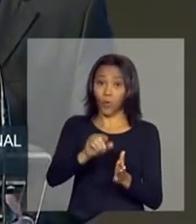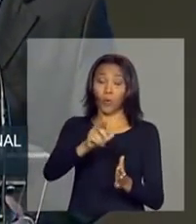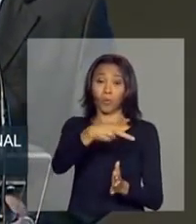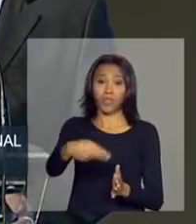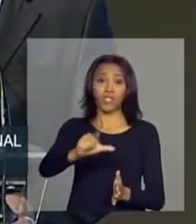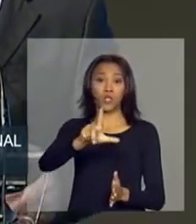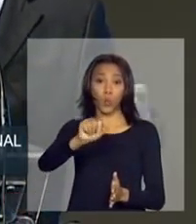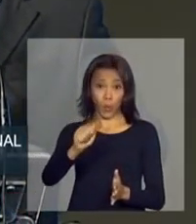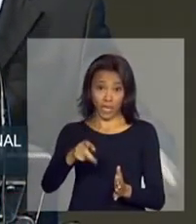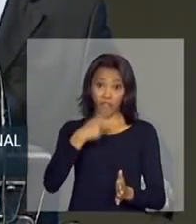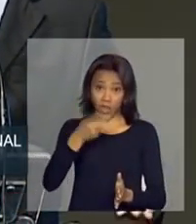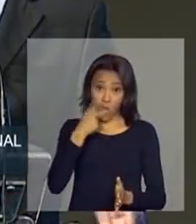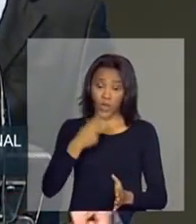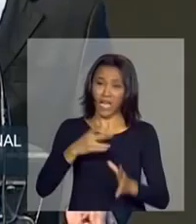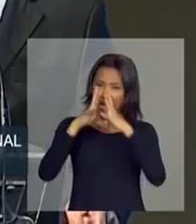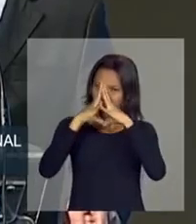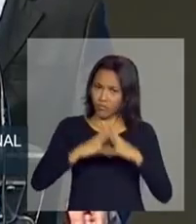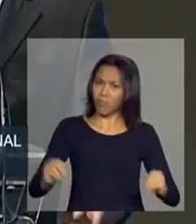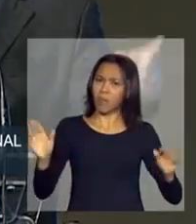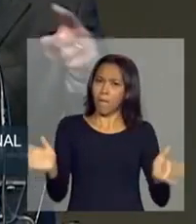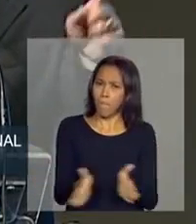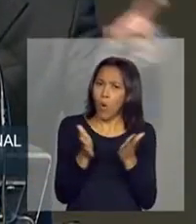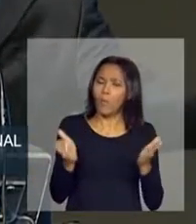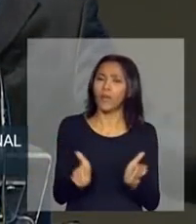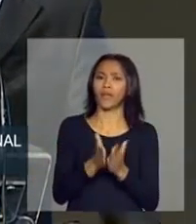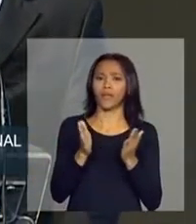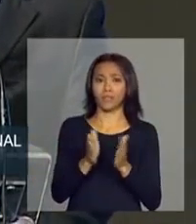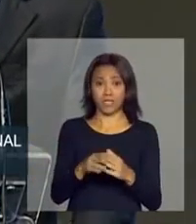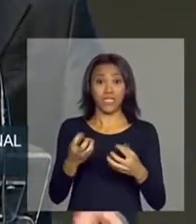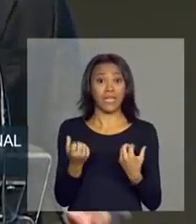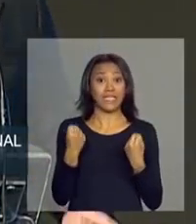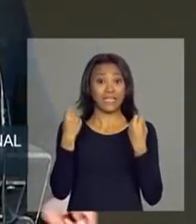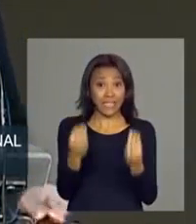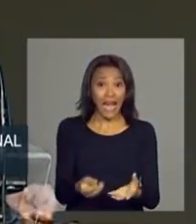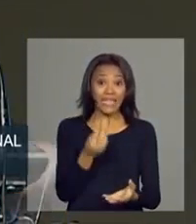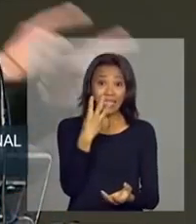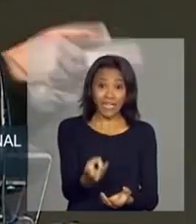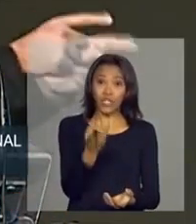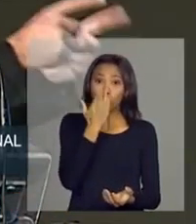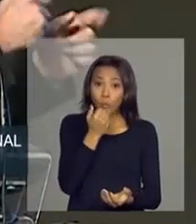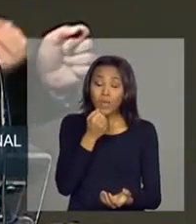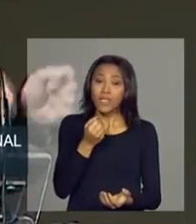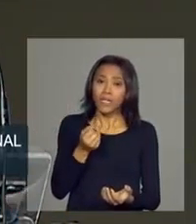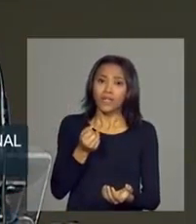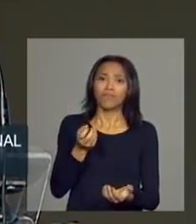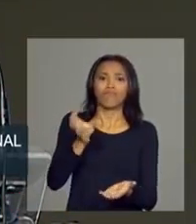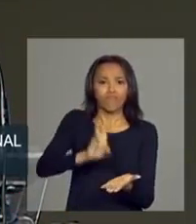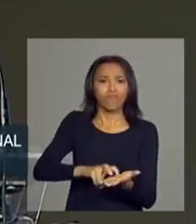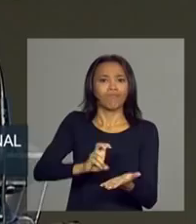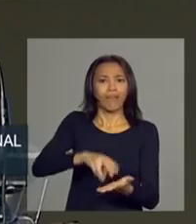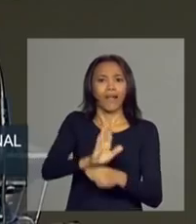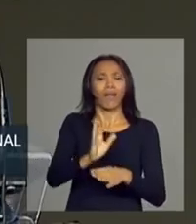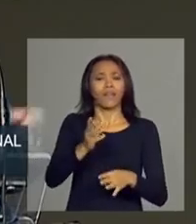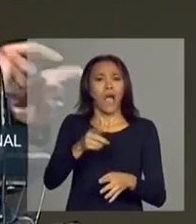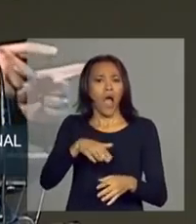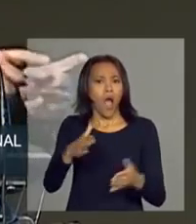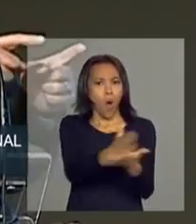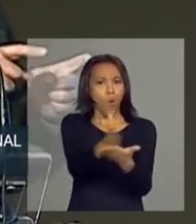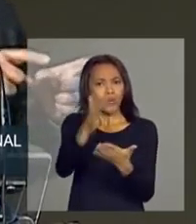preciso assumir um objetivo ousado, porque lá atrás, quando